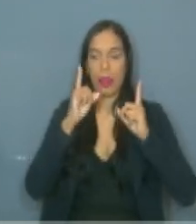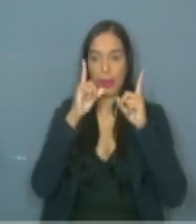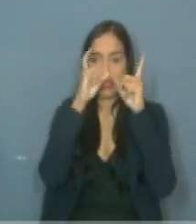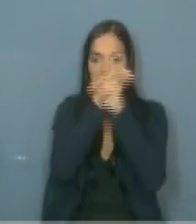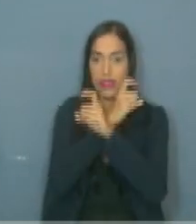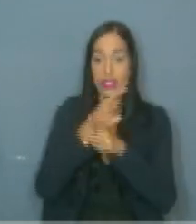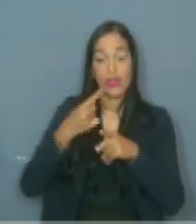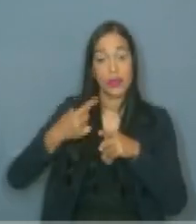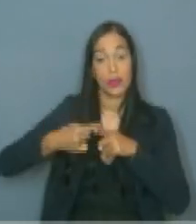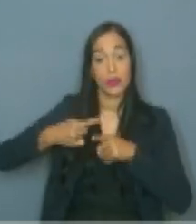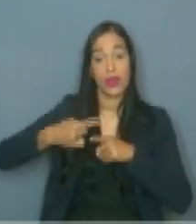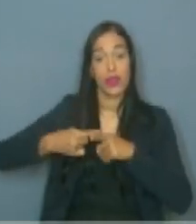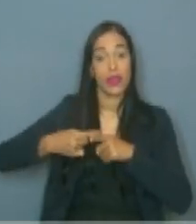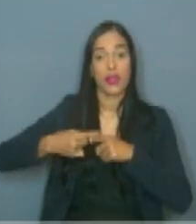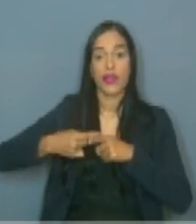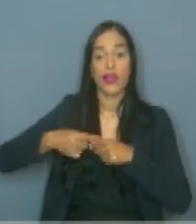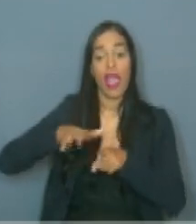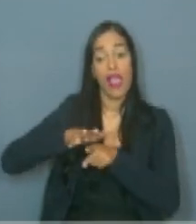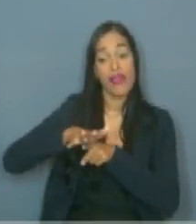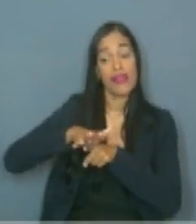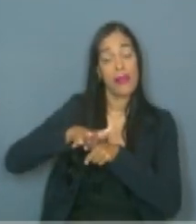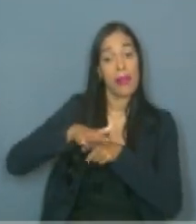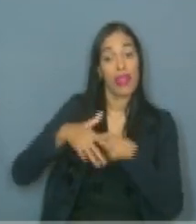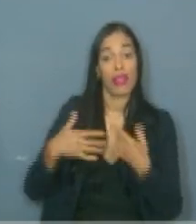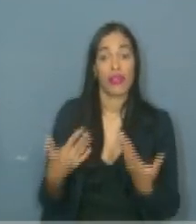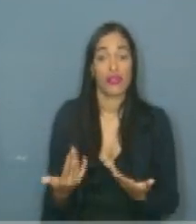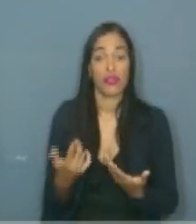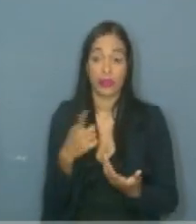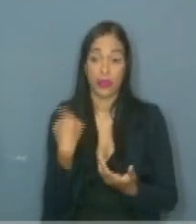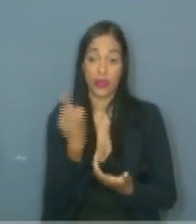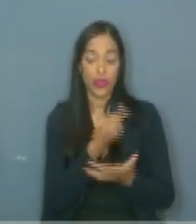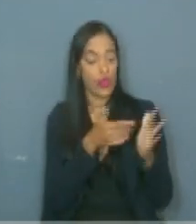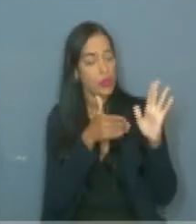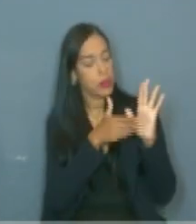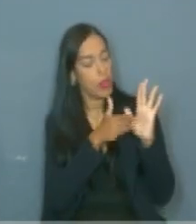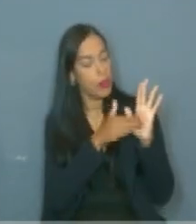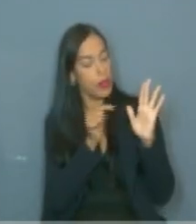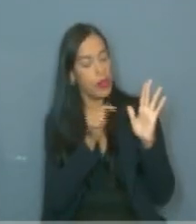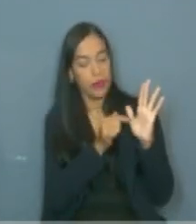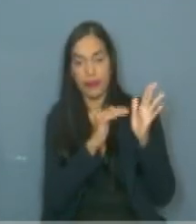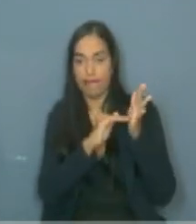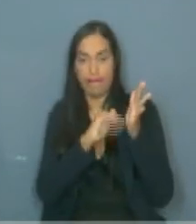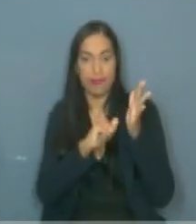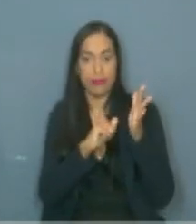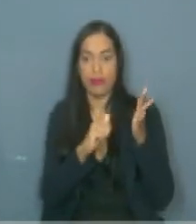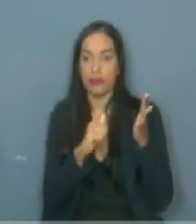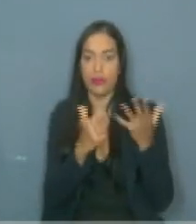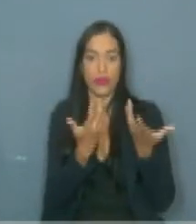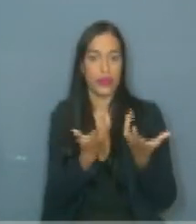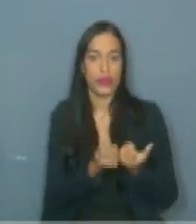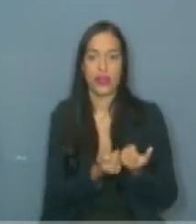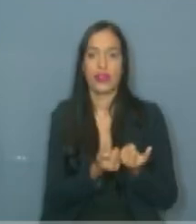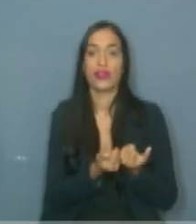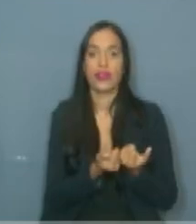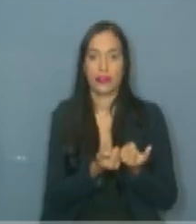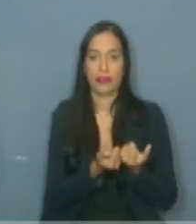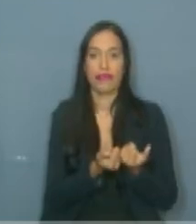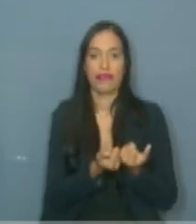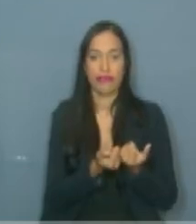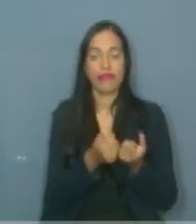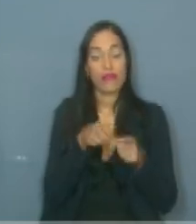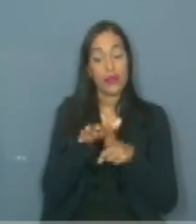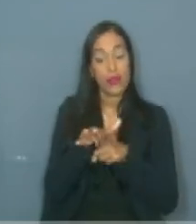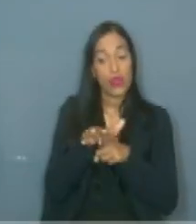porque simplesmente as emendas que nós propomos são rejeitadas, as emendas que de algum modo mexe